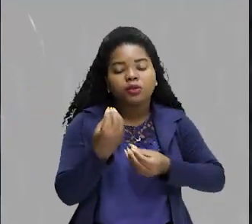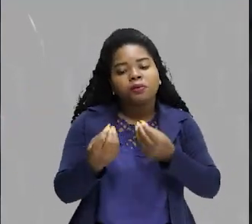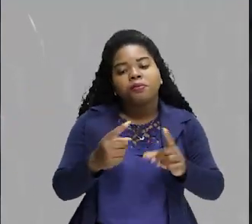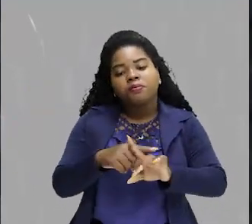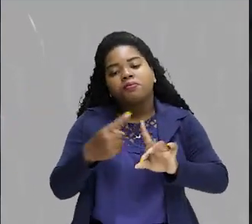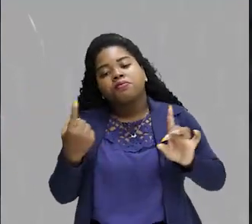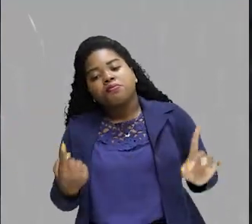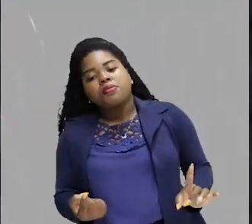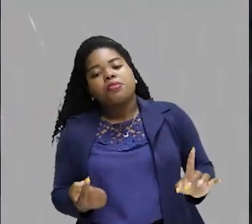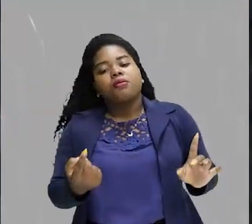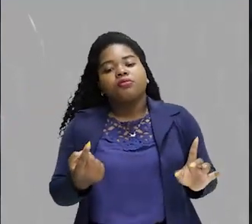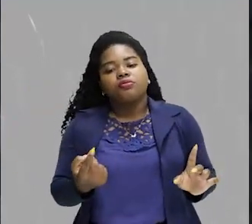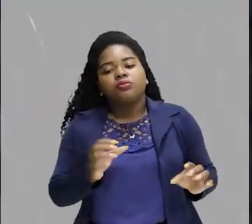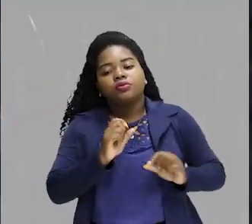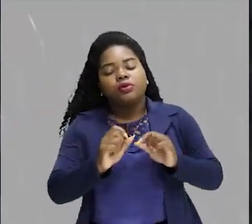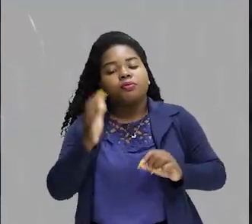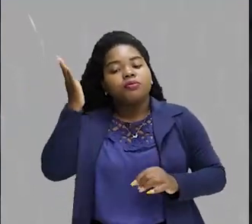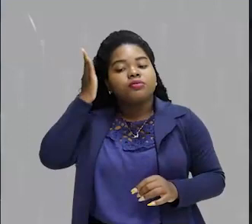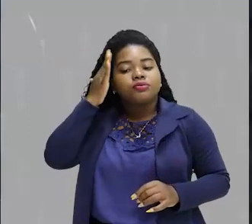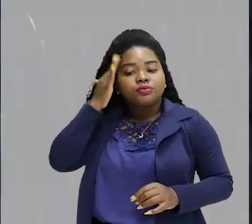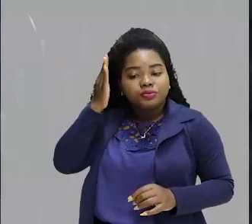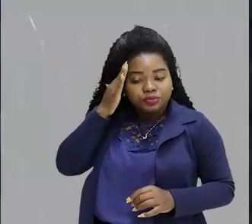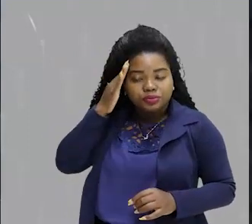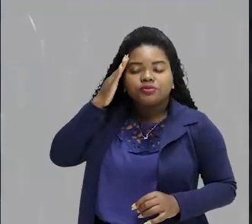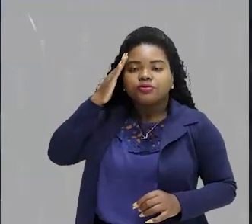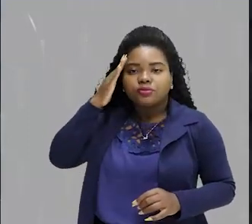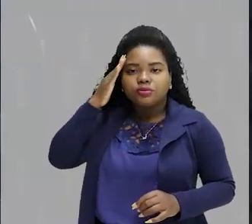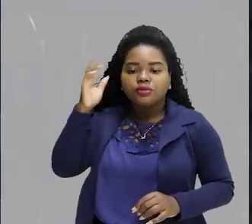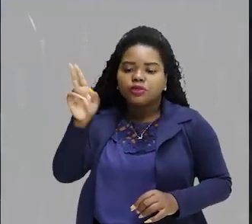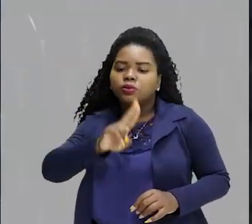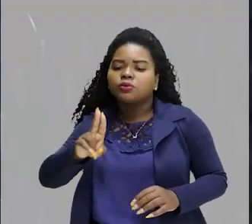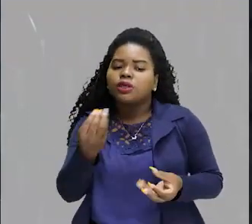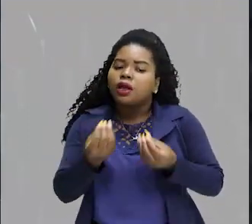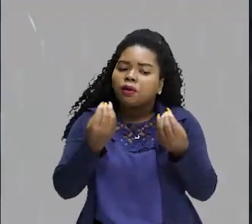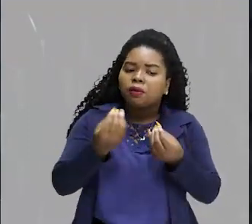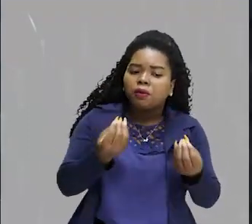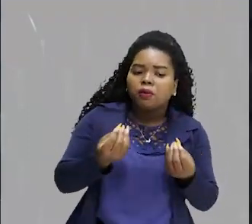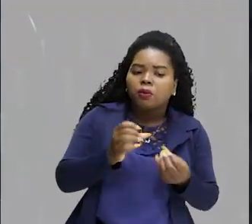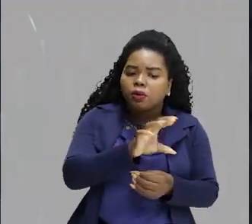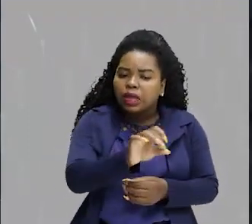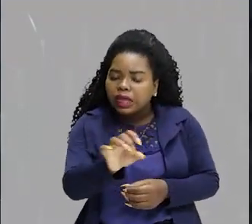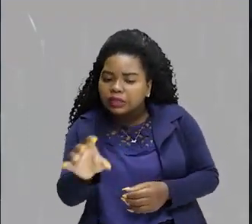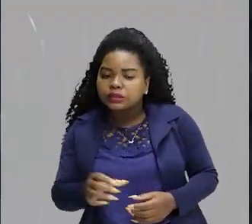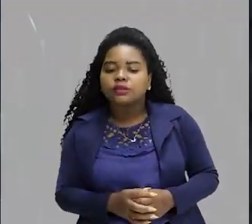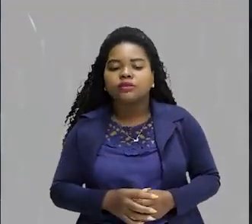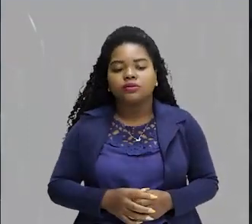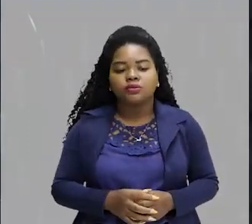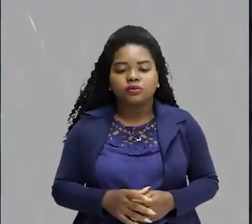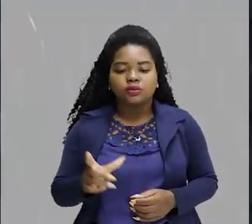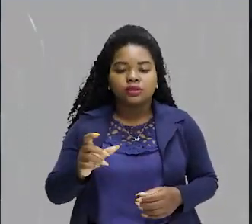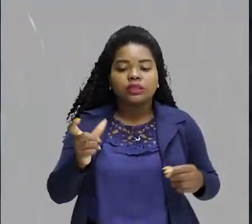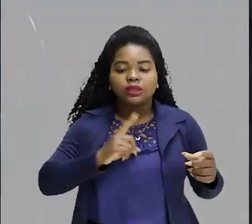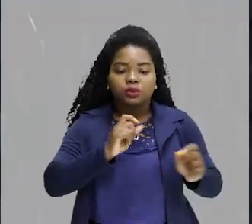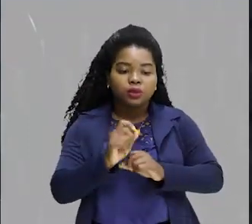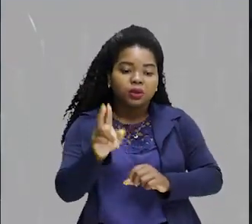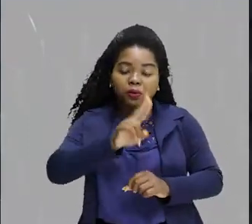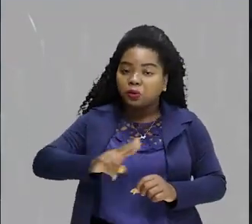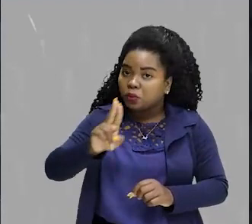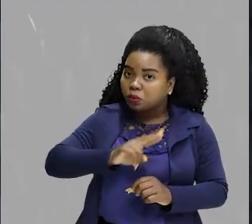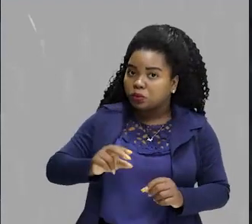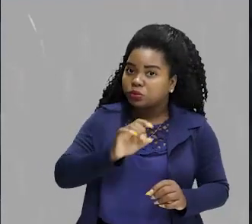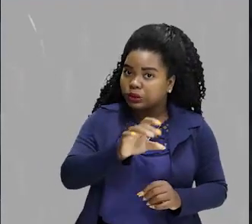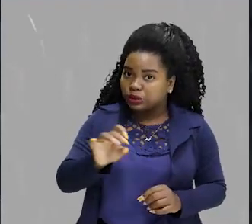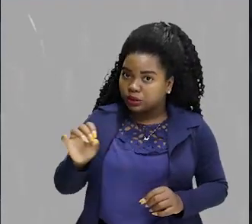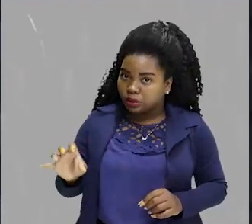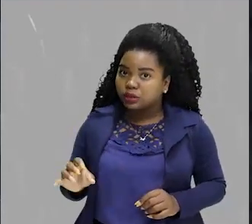que deve se usar cada passado, é considerar justamente os usos que eles expressam ou os sentidos que eles